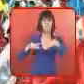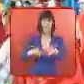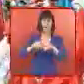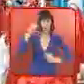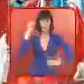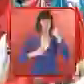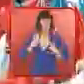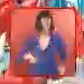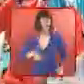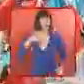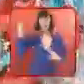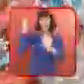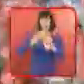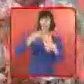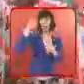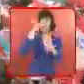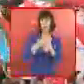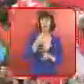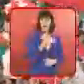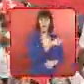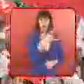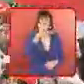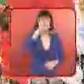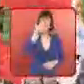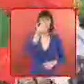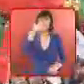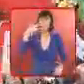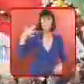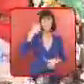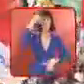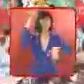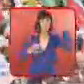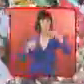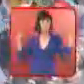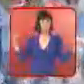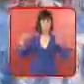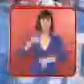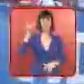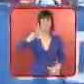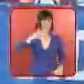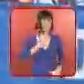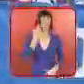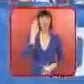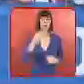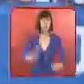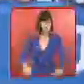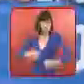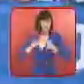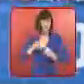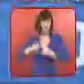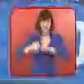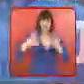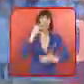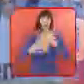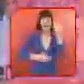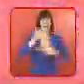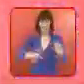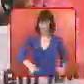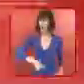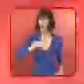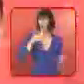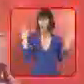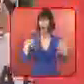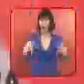Marcha, protesto, confiança e luta. Mais de 85 mil pessoas em Lisboa. CDU, uma força que cresce e avança